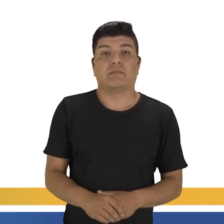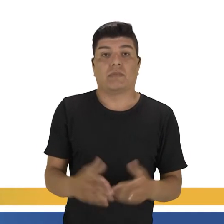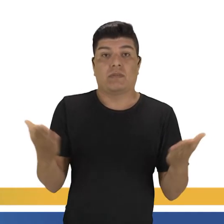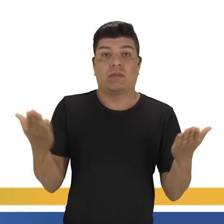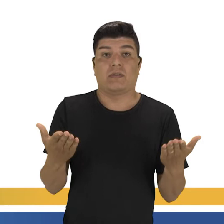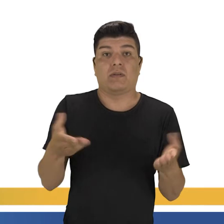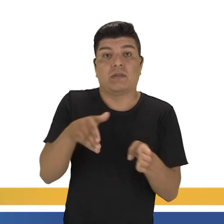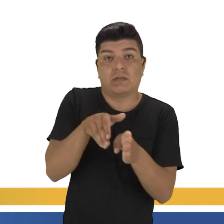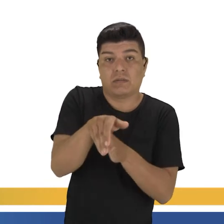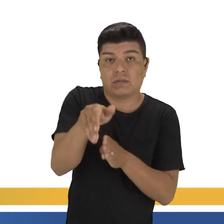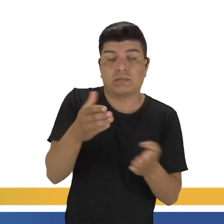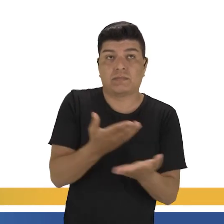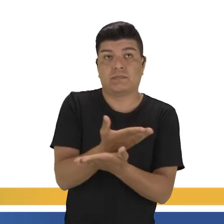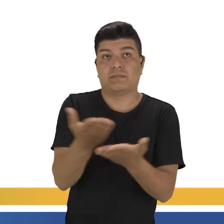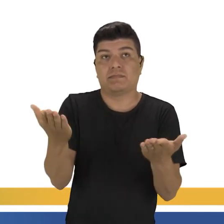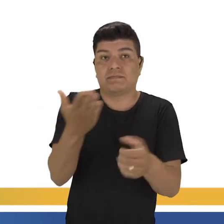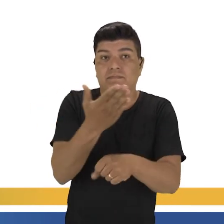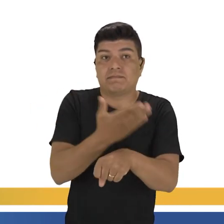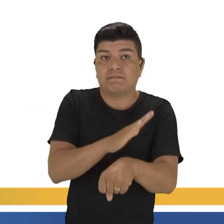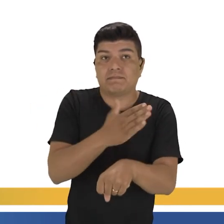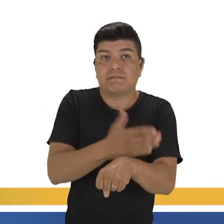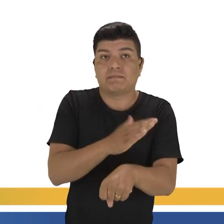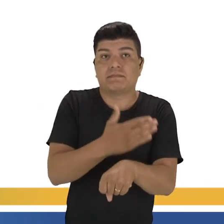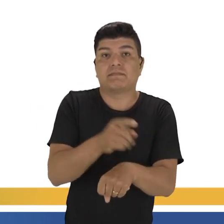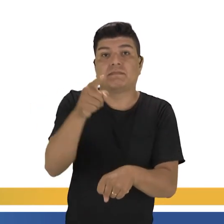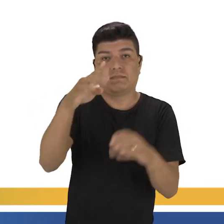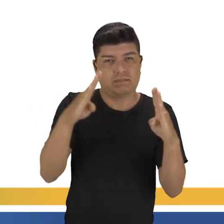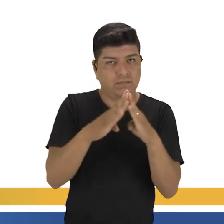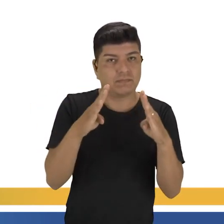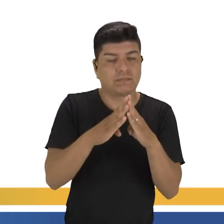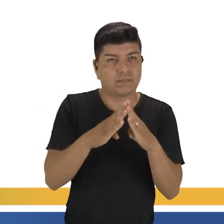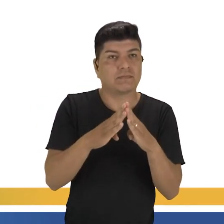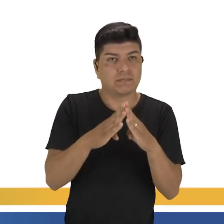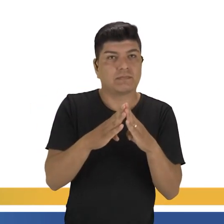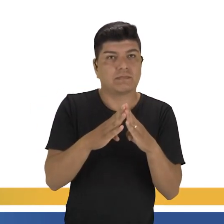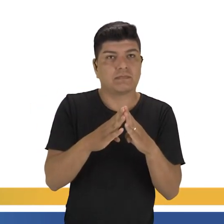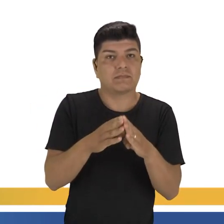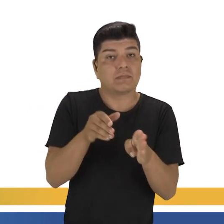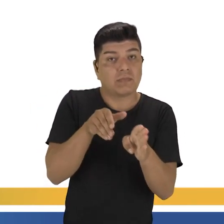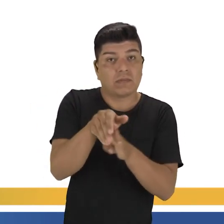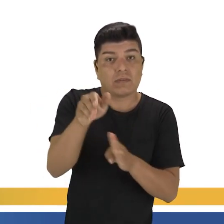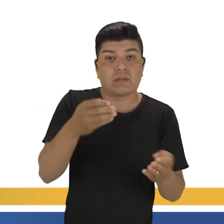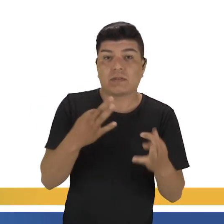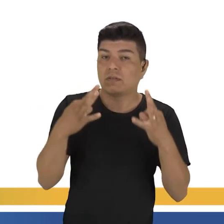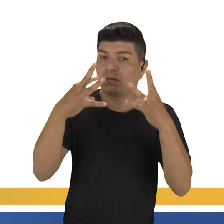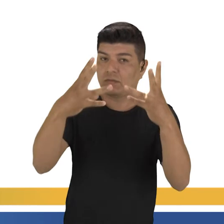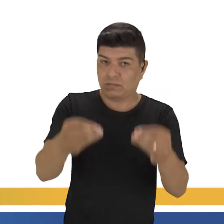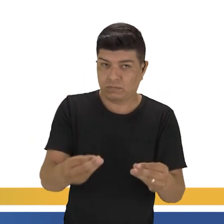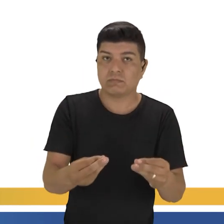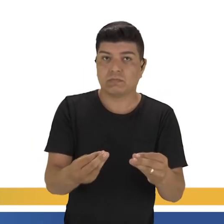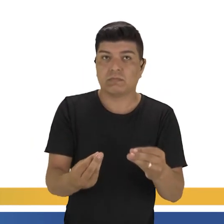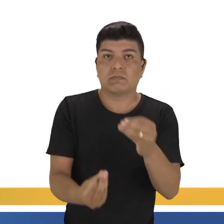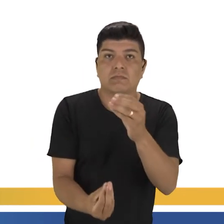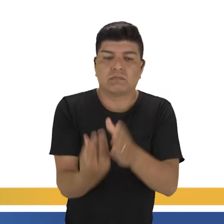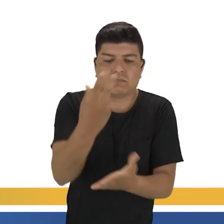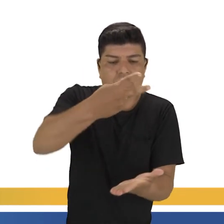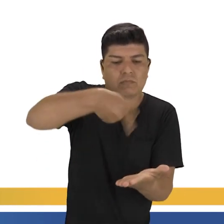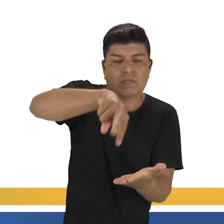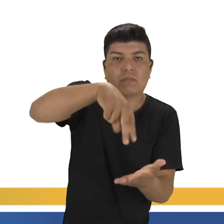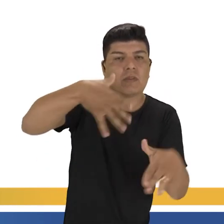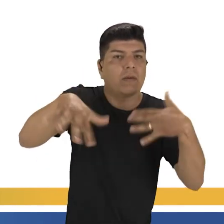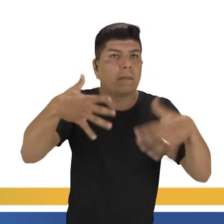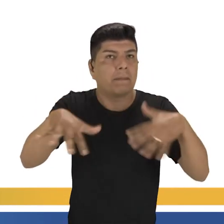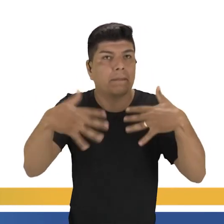sugerir para vocês e nós vamos praticar um pouco aí mesmo da sua casa. Quero sugerir que todos possam criar alguns movimentos. Você